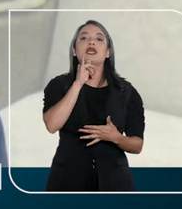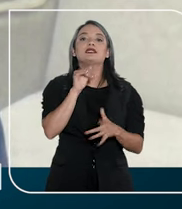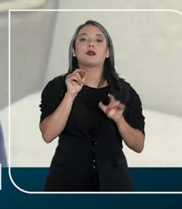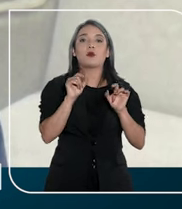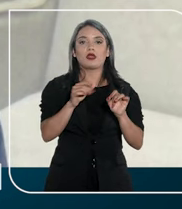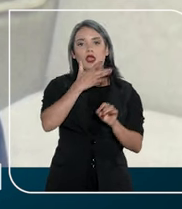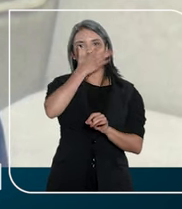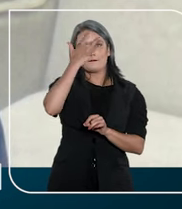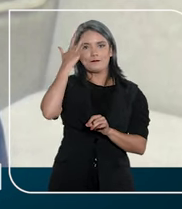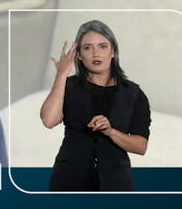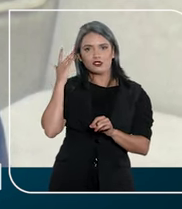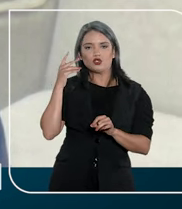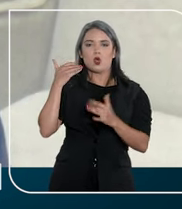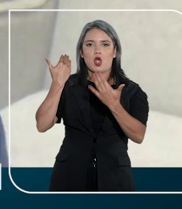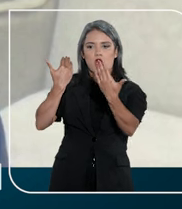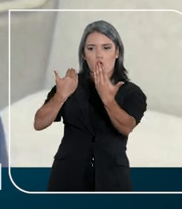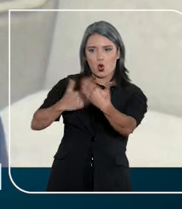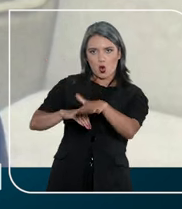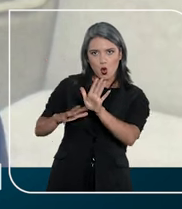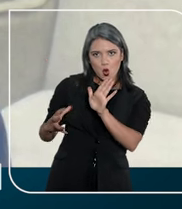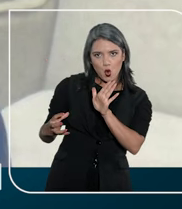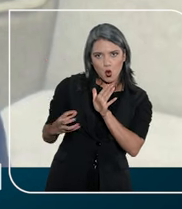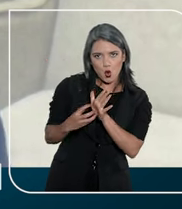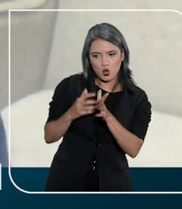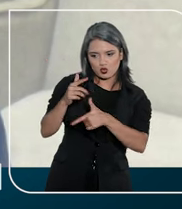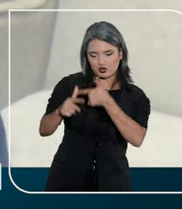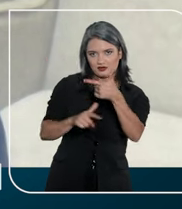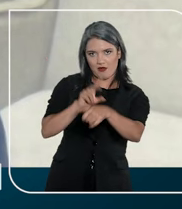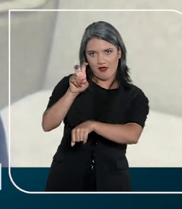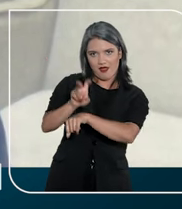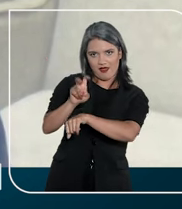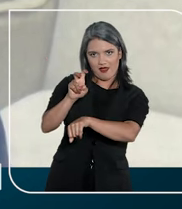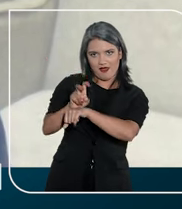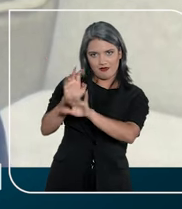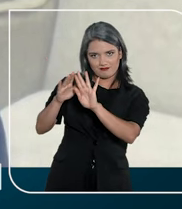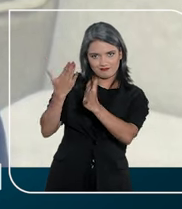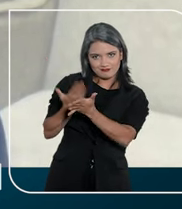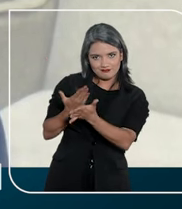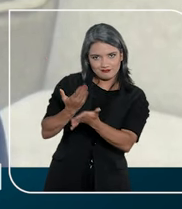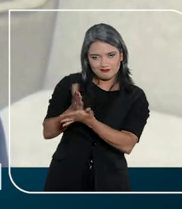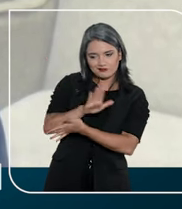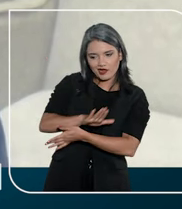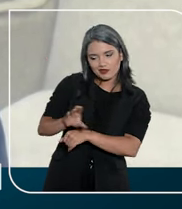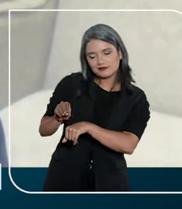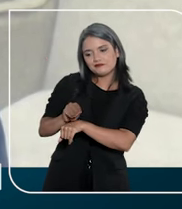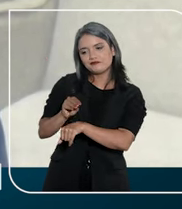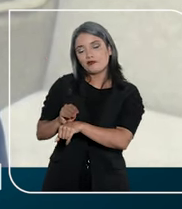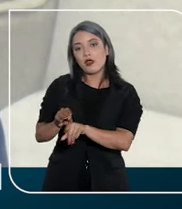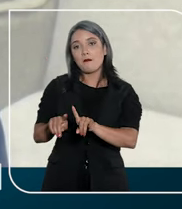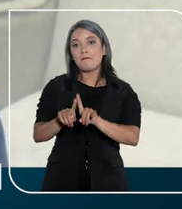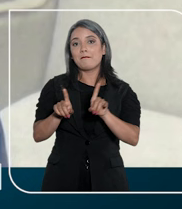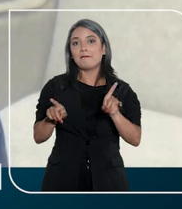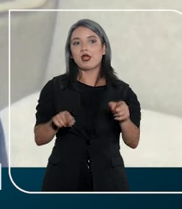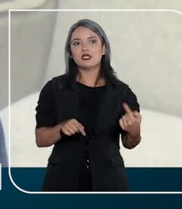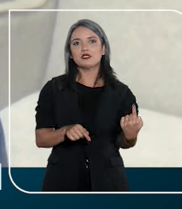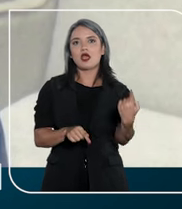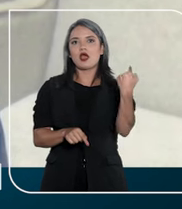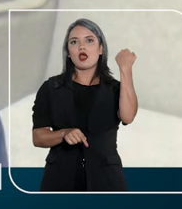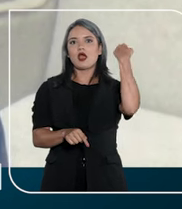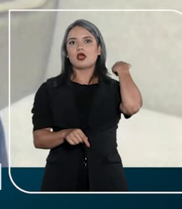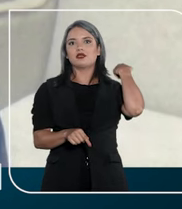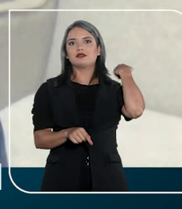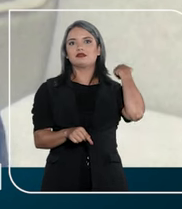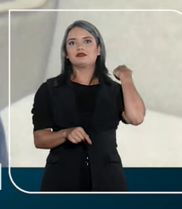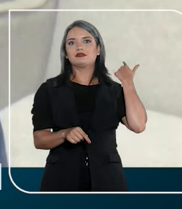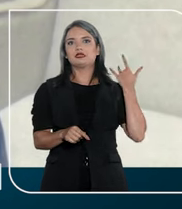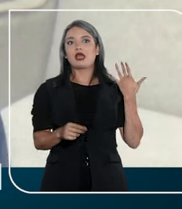que concorre a uma vaga para trabalhar em uma creche e que essa pessoa tenha sido envolvida,